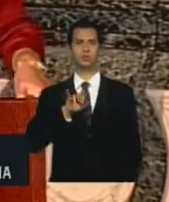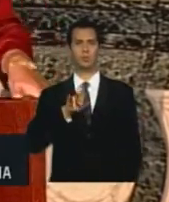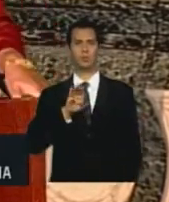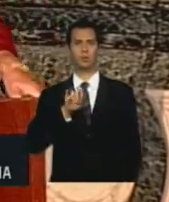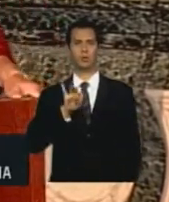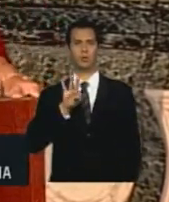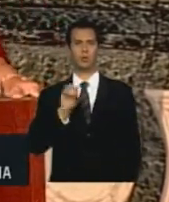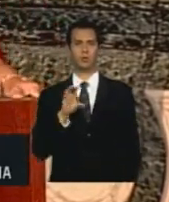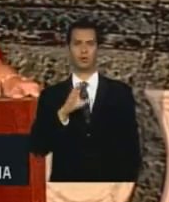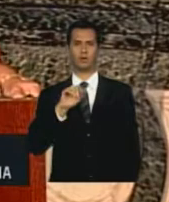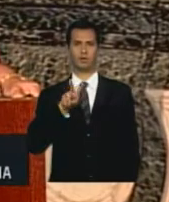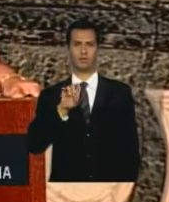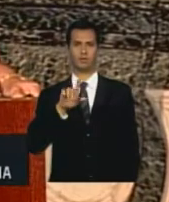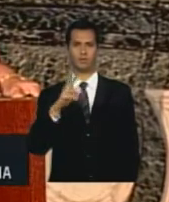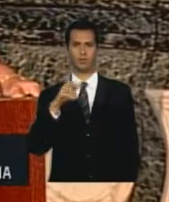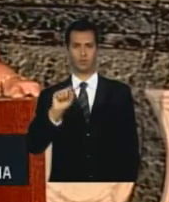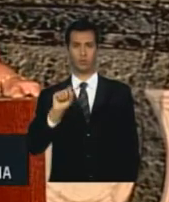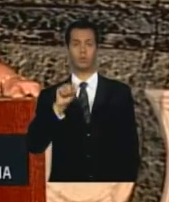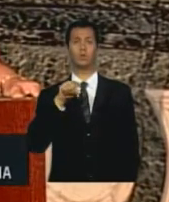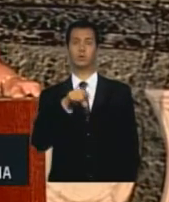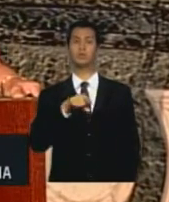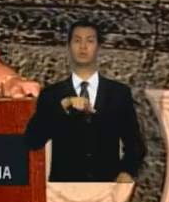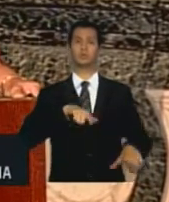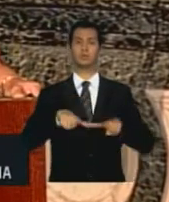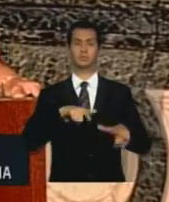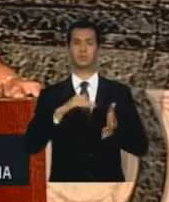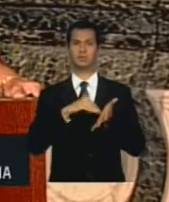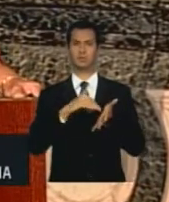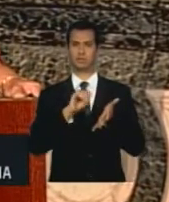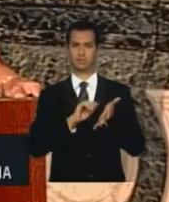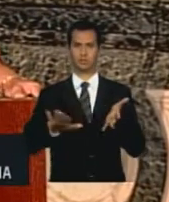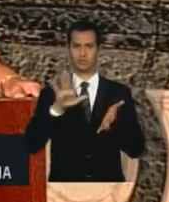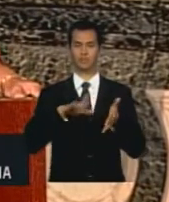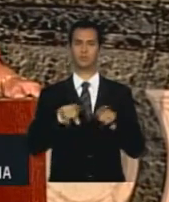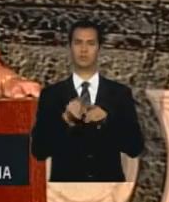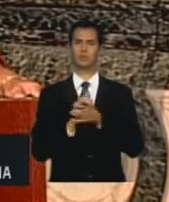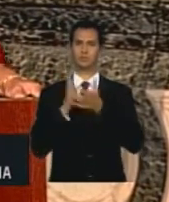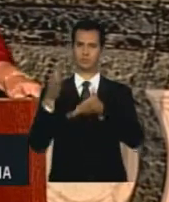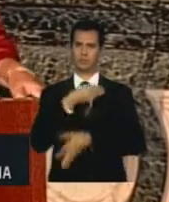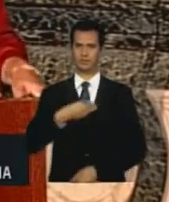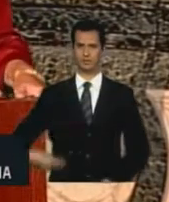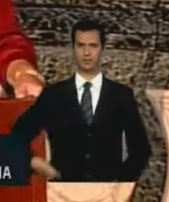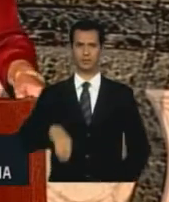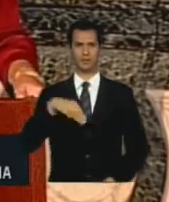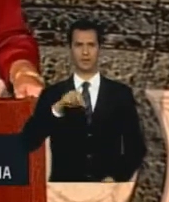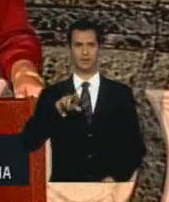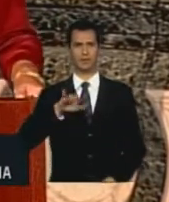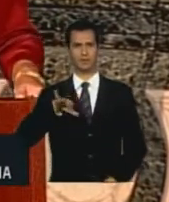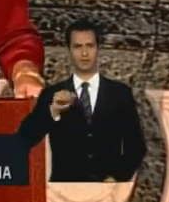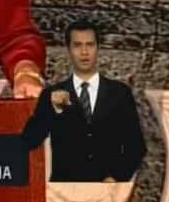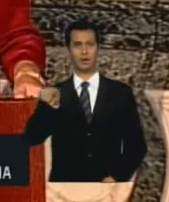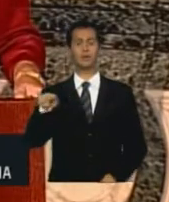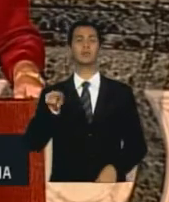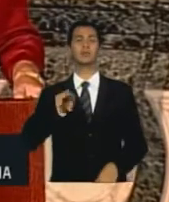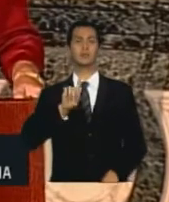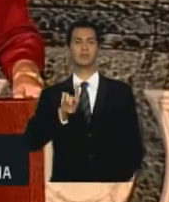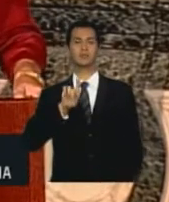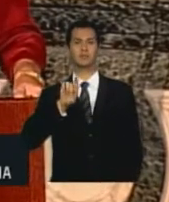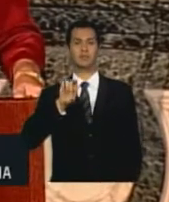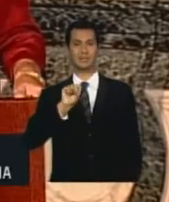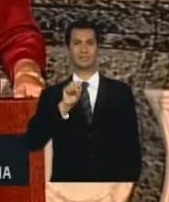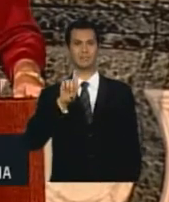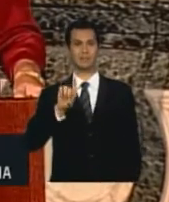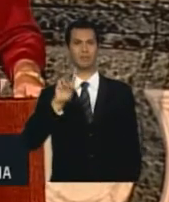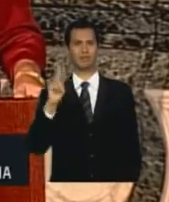Gilberto Carvalho, da Secretaria-Geral, a Maria do Rosário, da Secretaria de Direitos